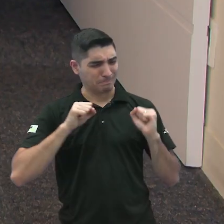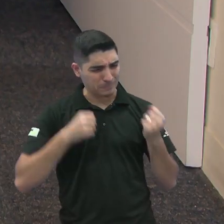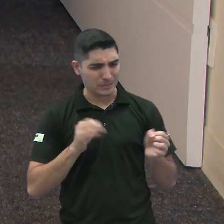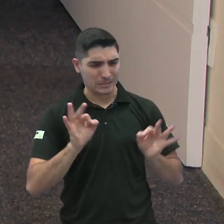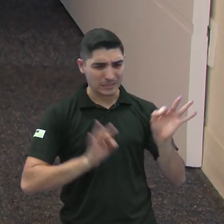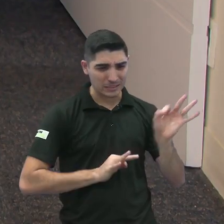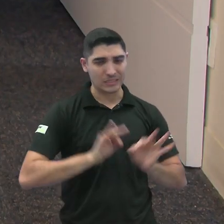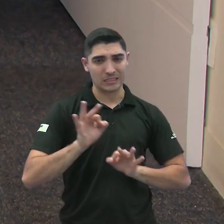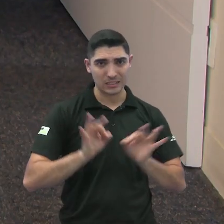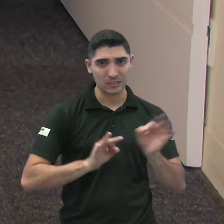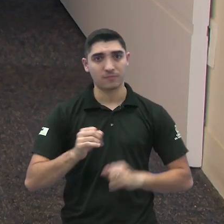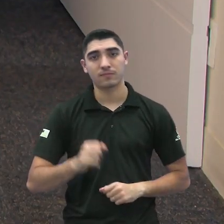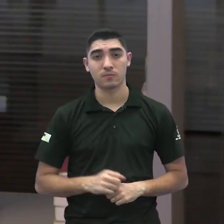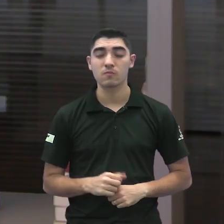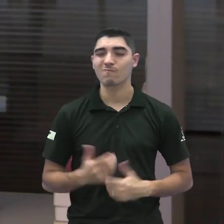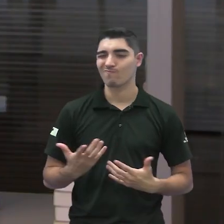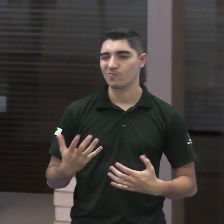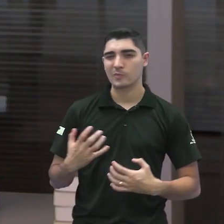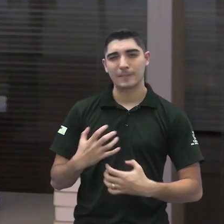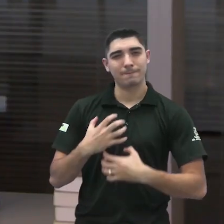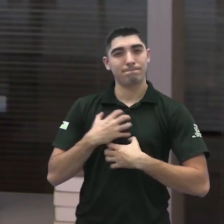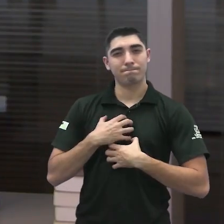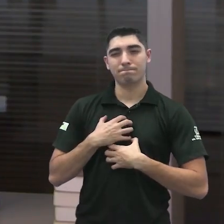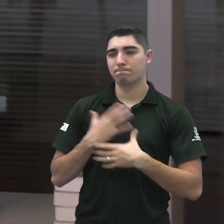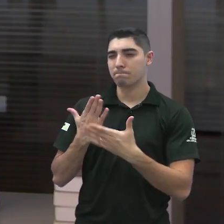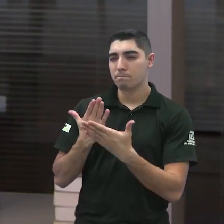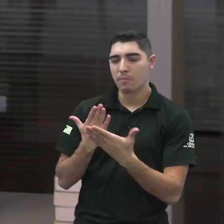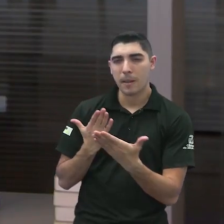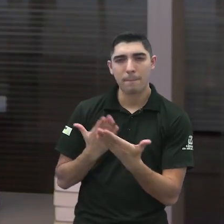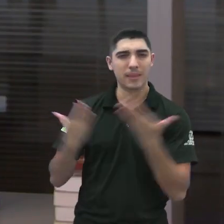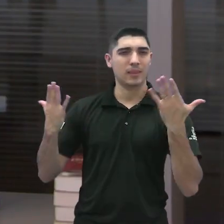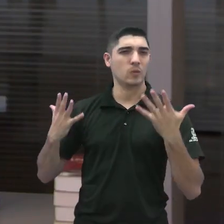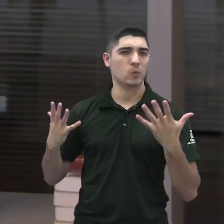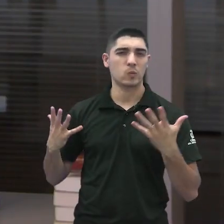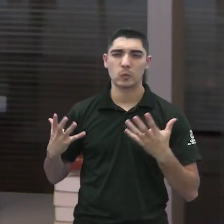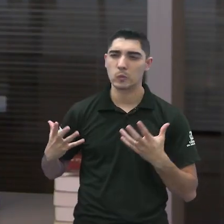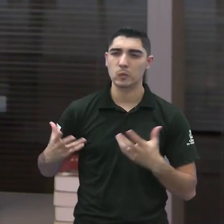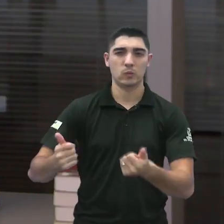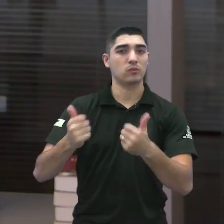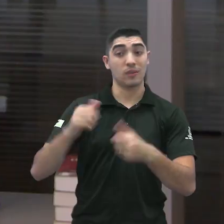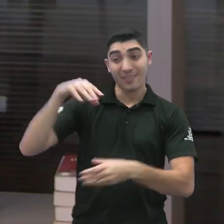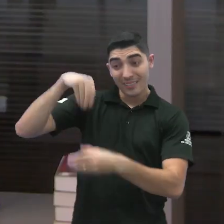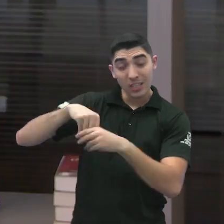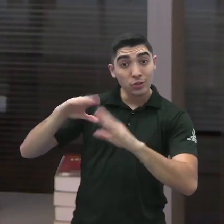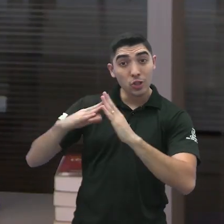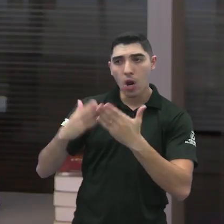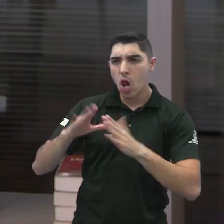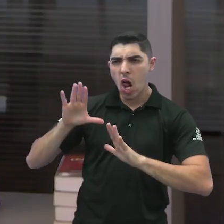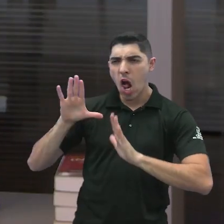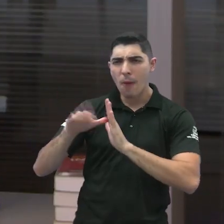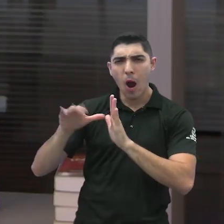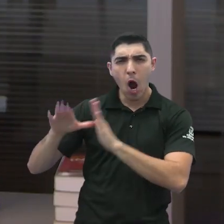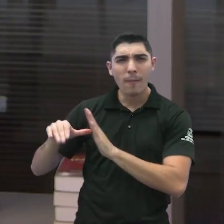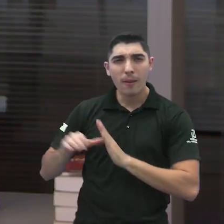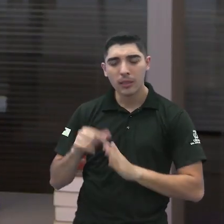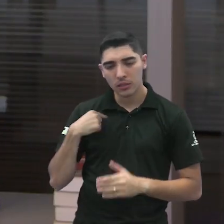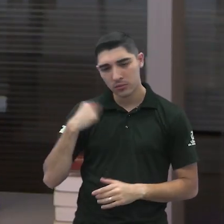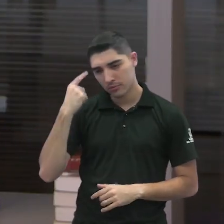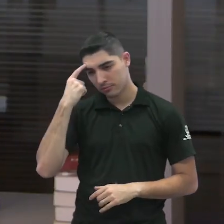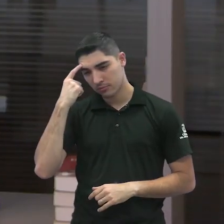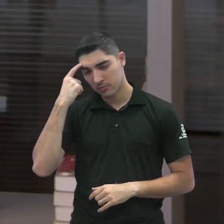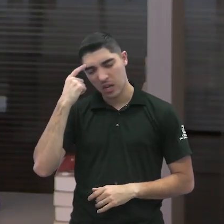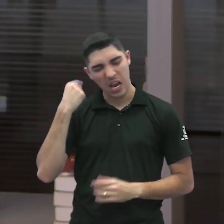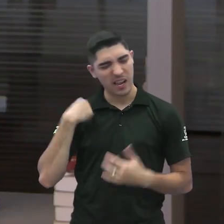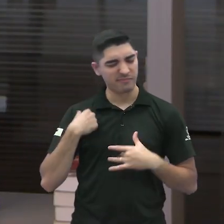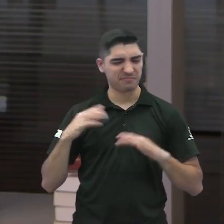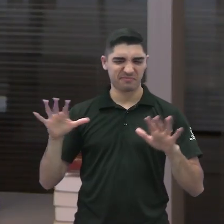um verdadeiro recomeço. Acabei perdendo tudo, as pessoas que estavam comigo levaram tudo embora, né, que eu tinha dentro da escola, e